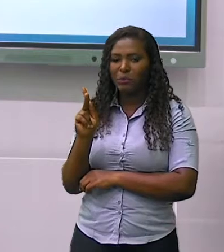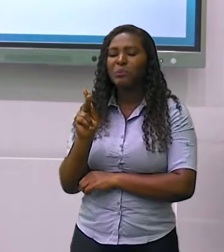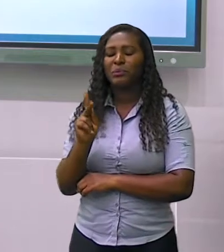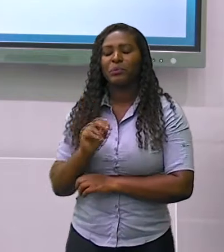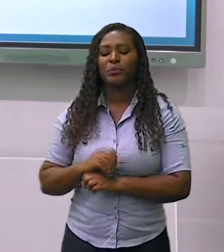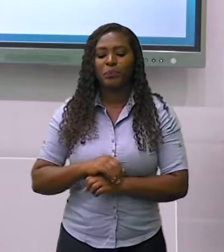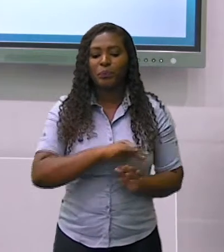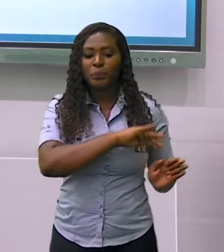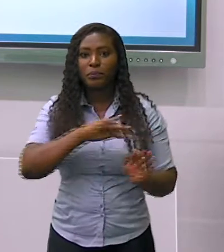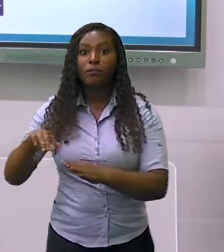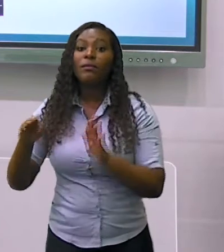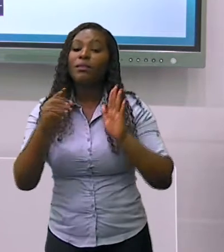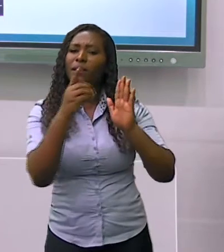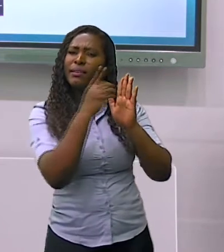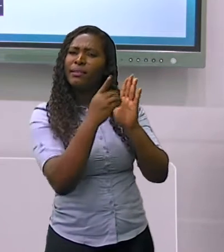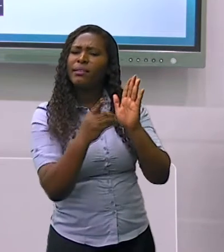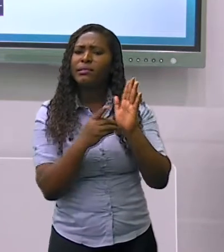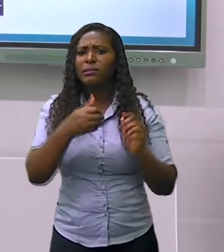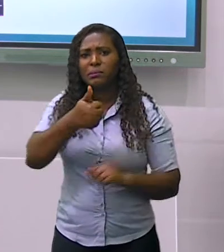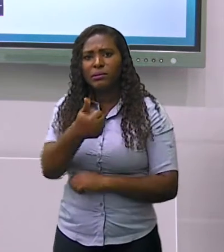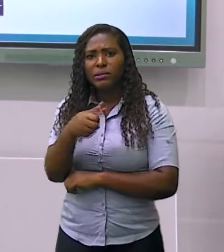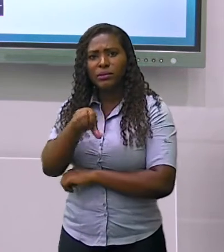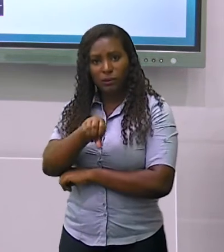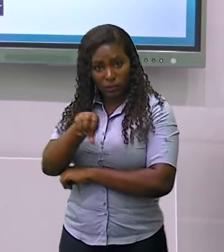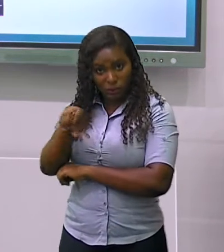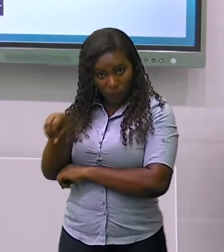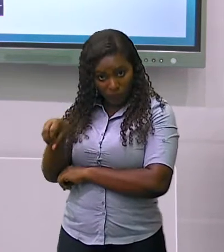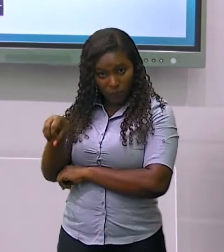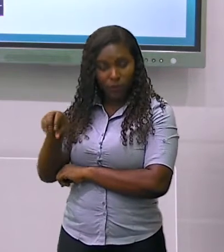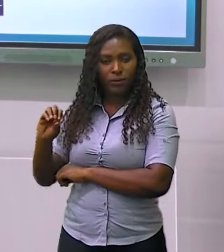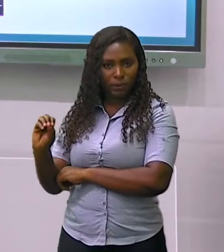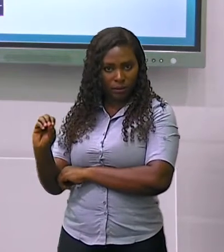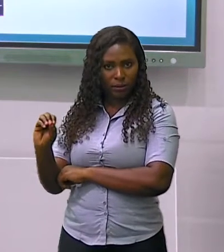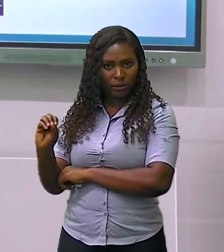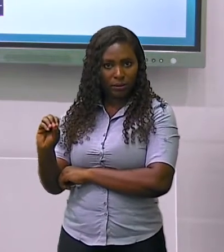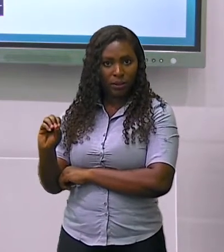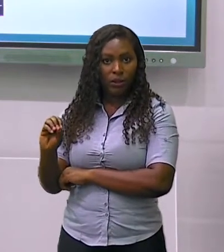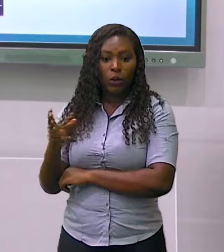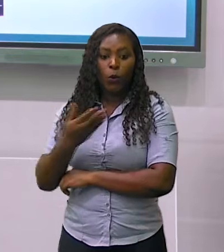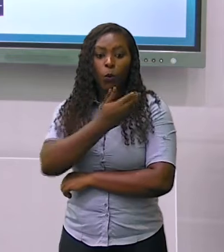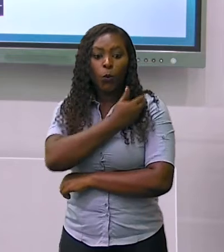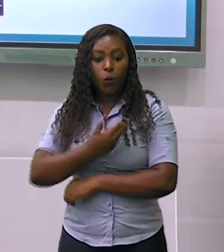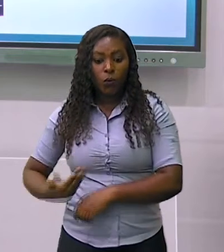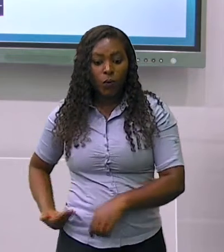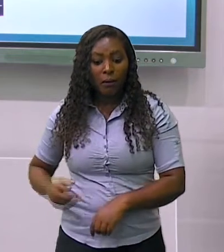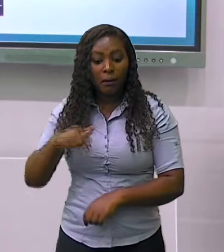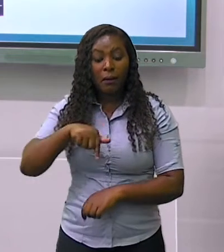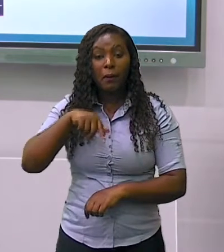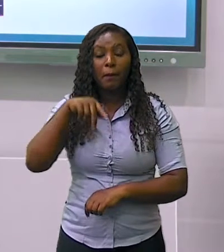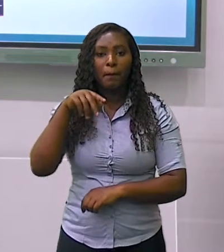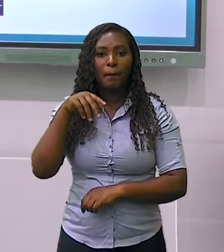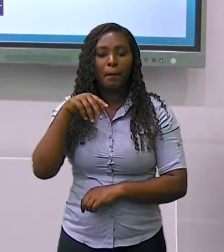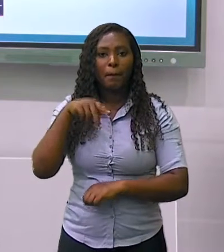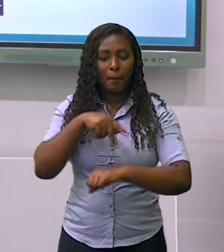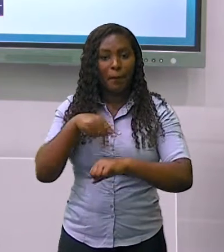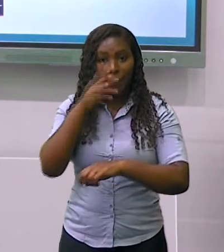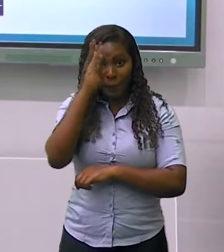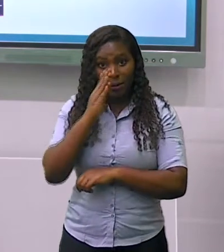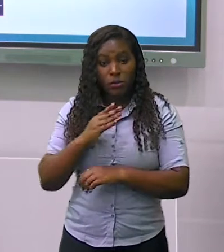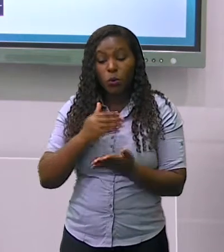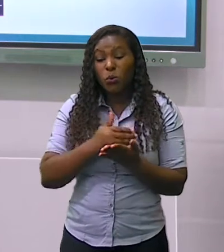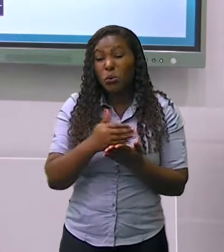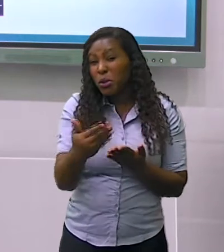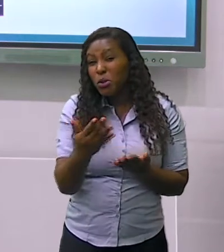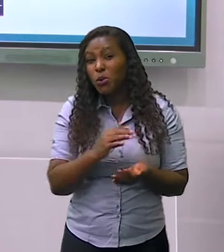1990, os governos brasileiros iniciaram uma nova política, uma